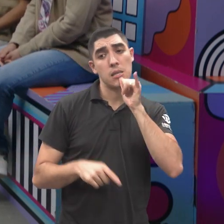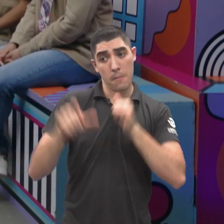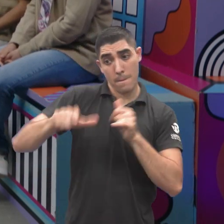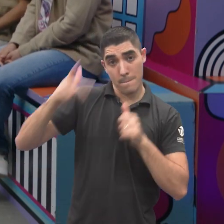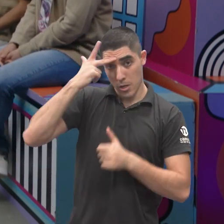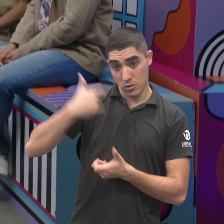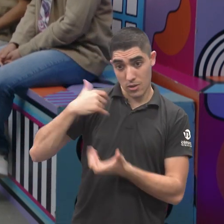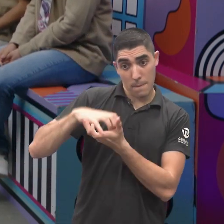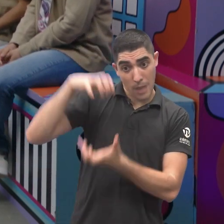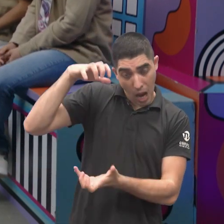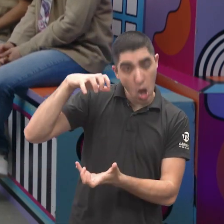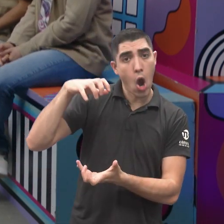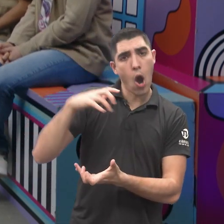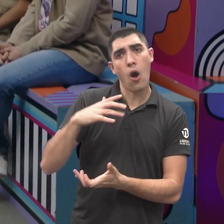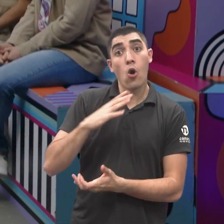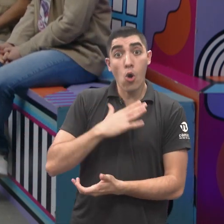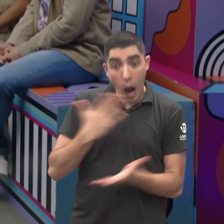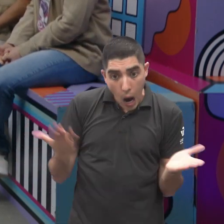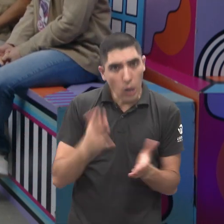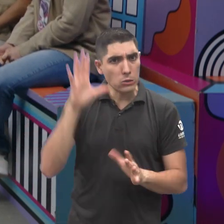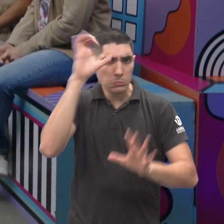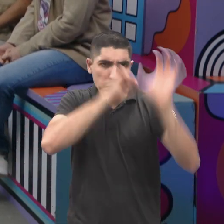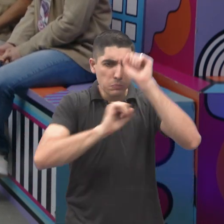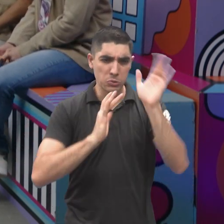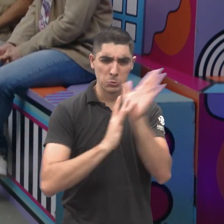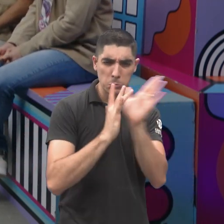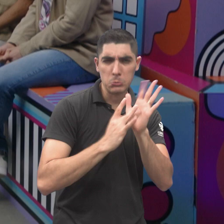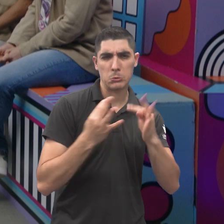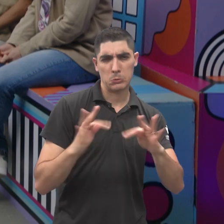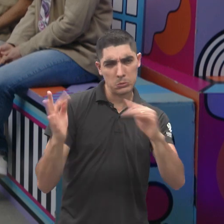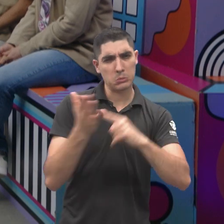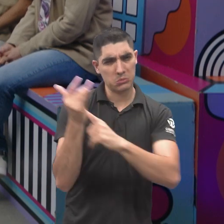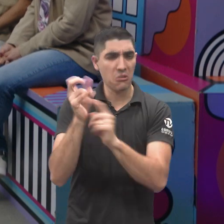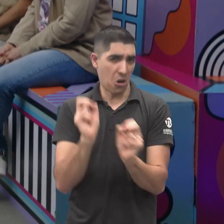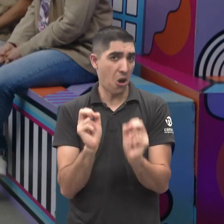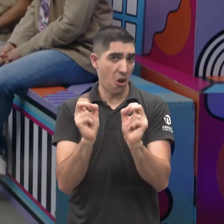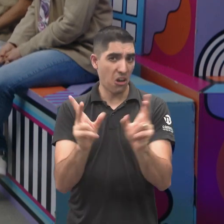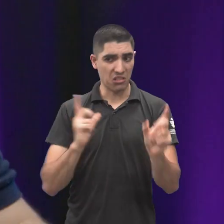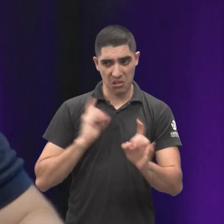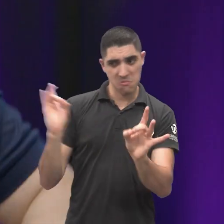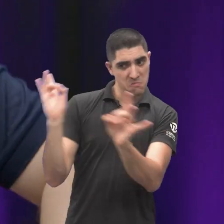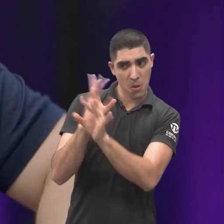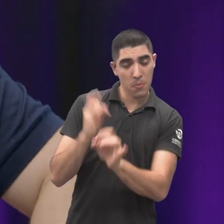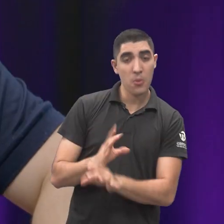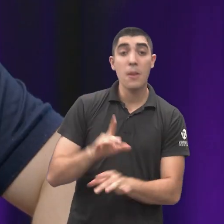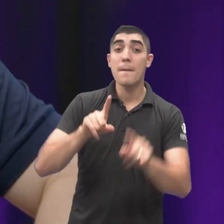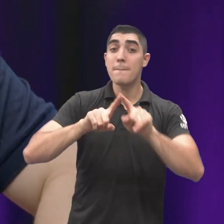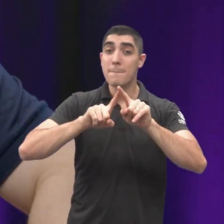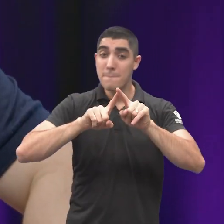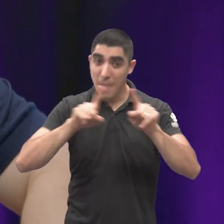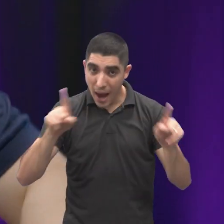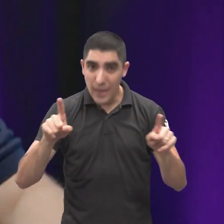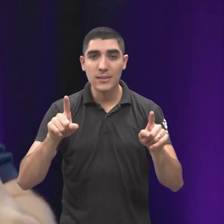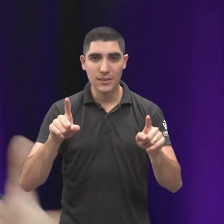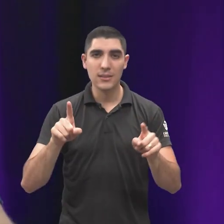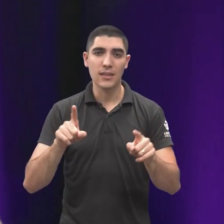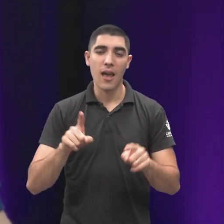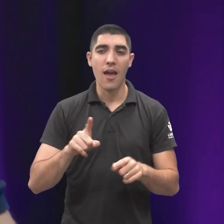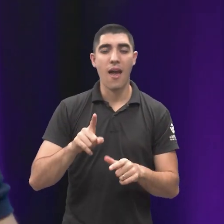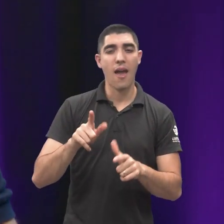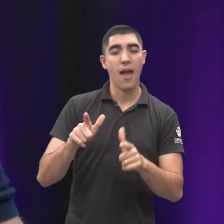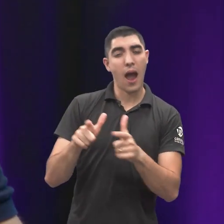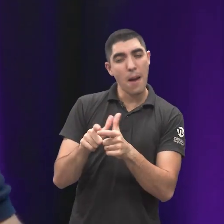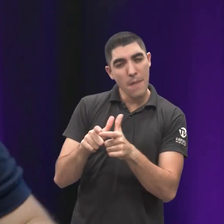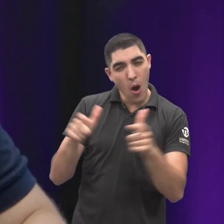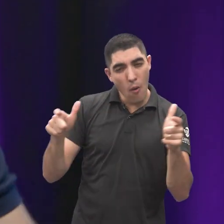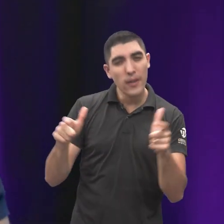do tempo, ainda tem ali essa diferenciação. Essas redes sociais, por exemplo, TikTok, ali, o Reels, certamente ele tem um